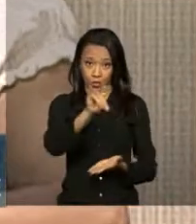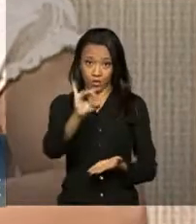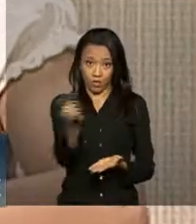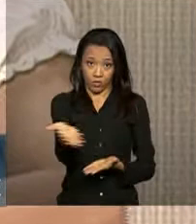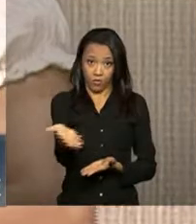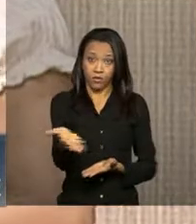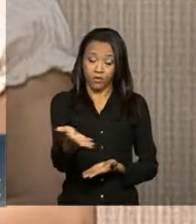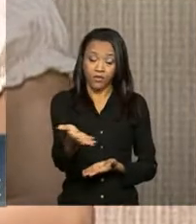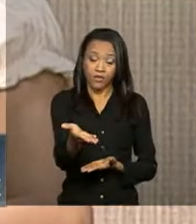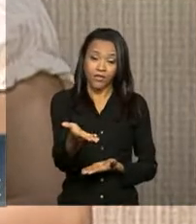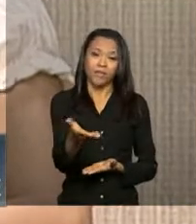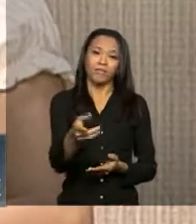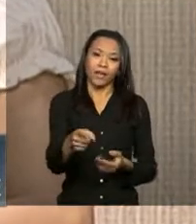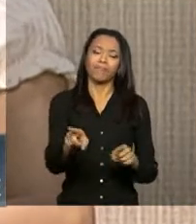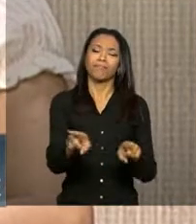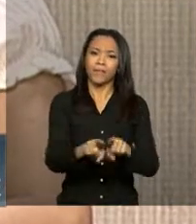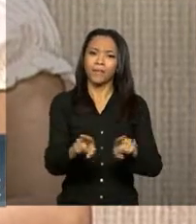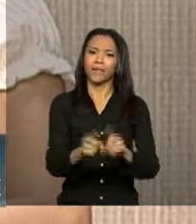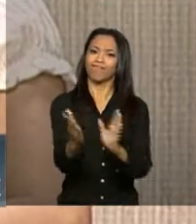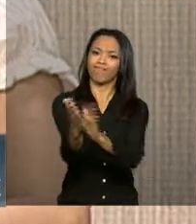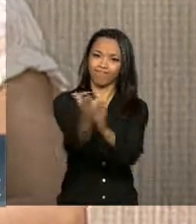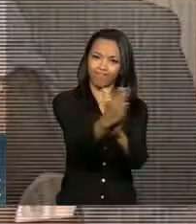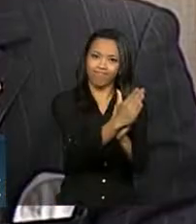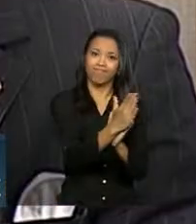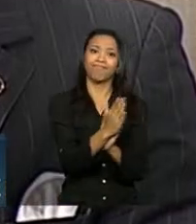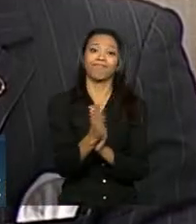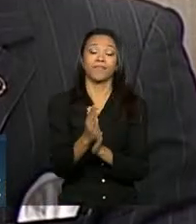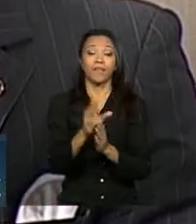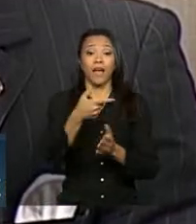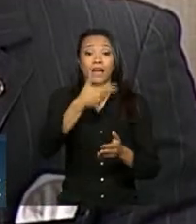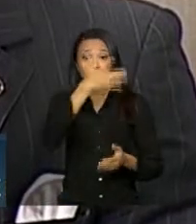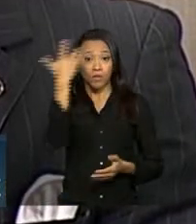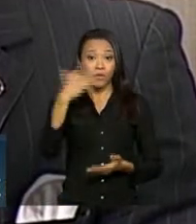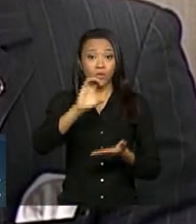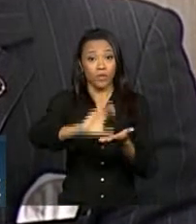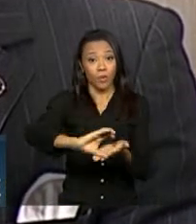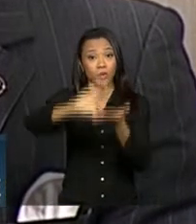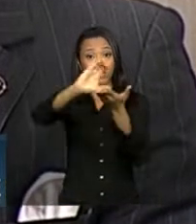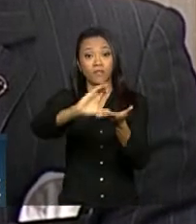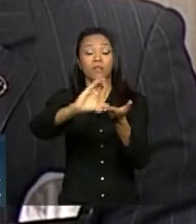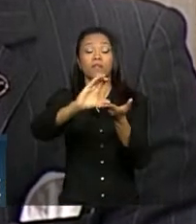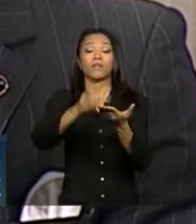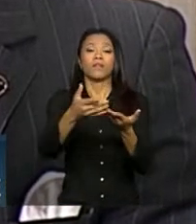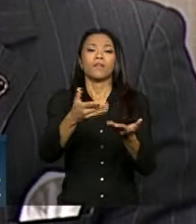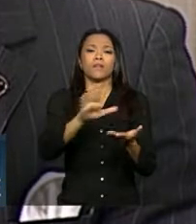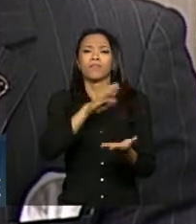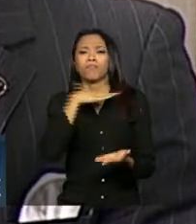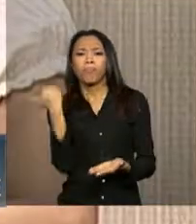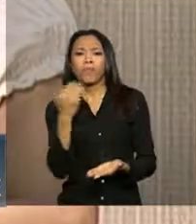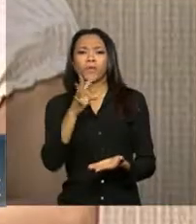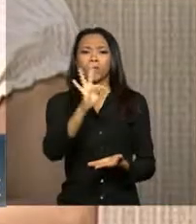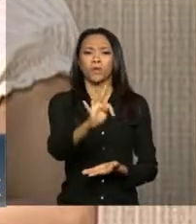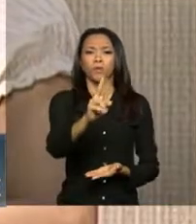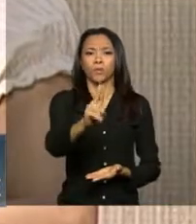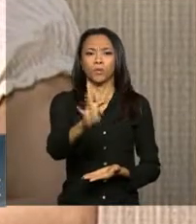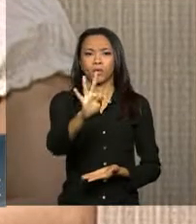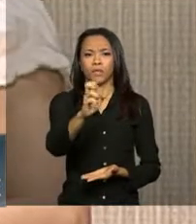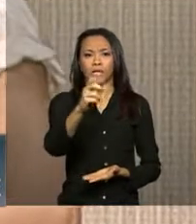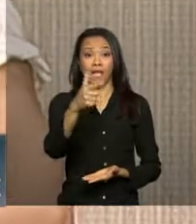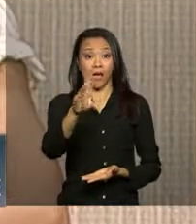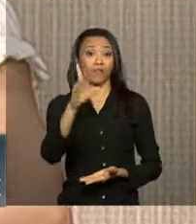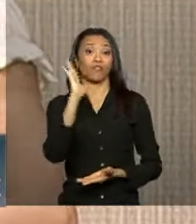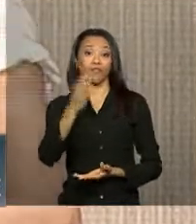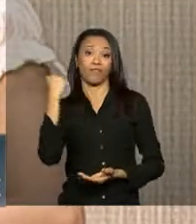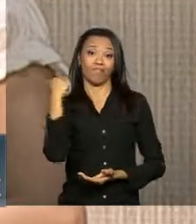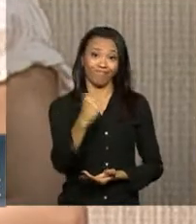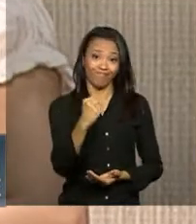prestar homenagem também aos conselheiros tutelares não é que faleceram foram assassinados de uma forma brutal